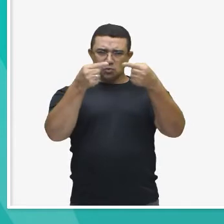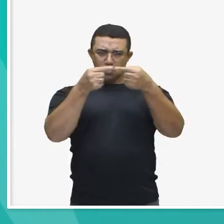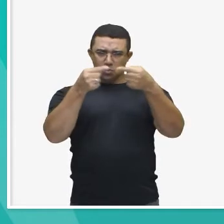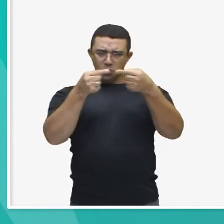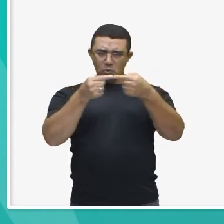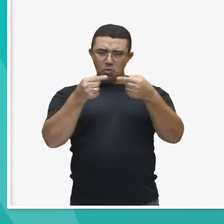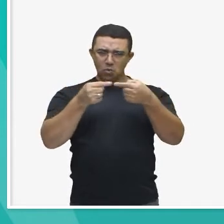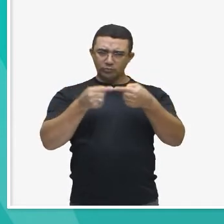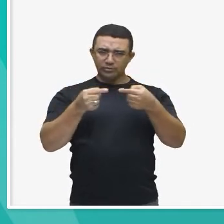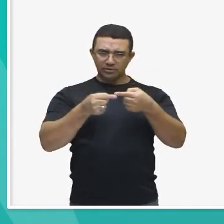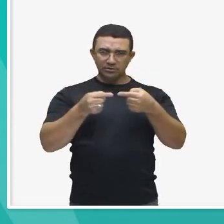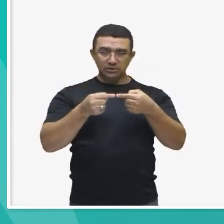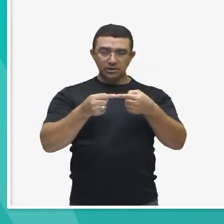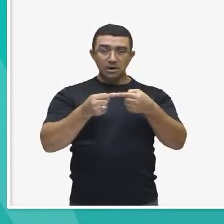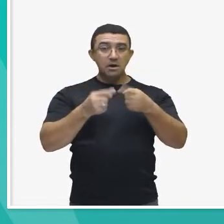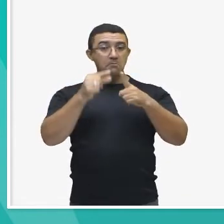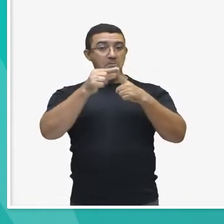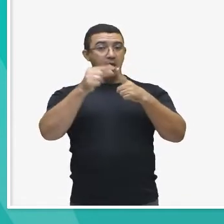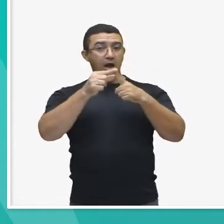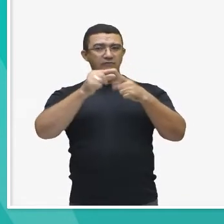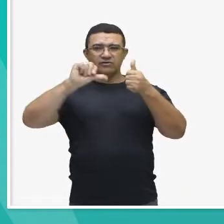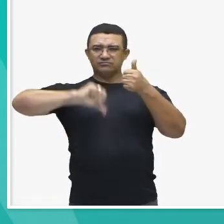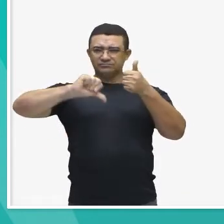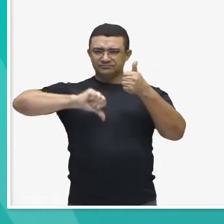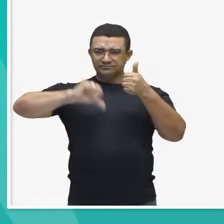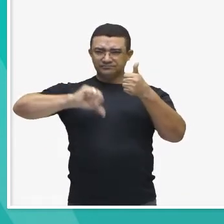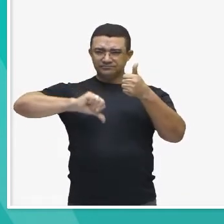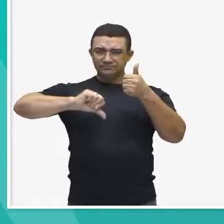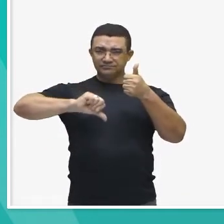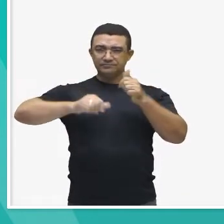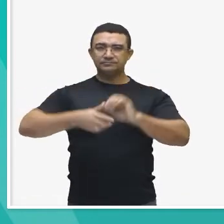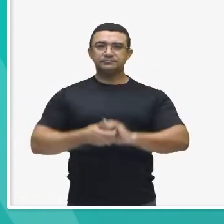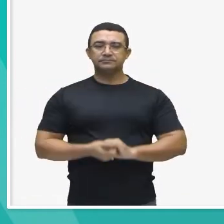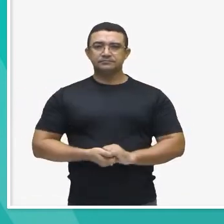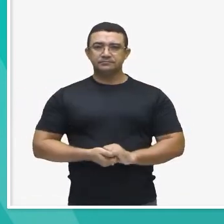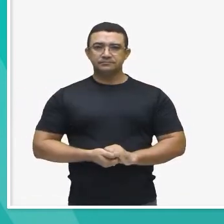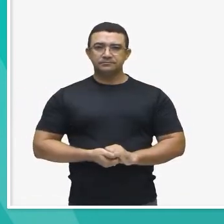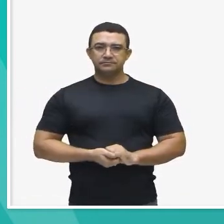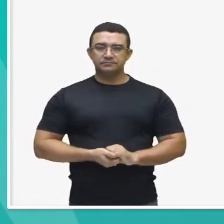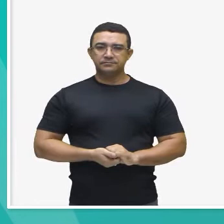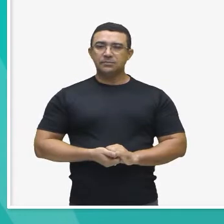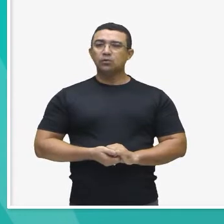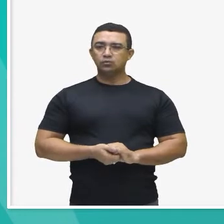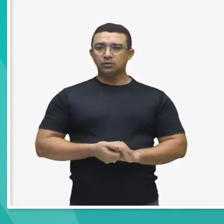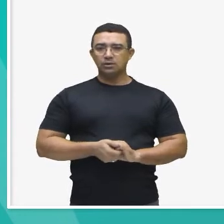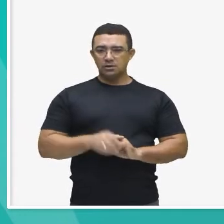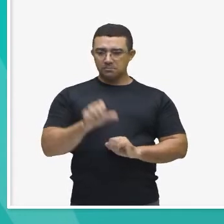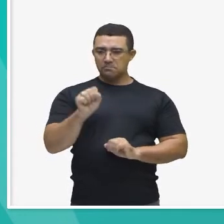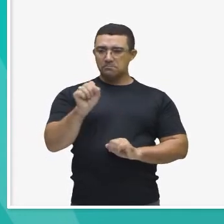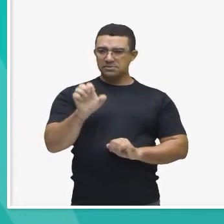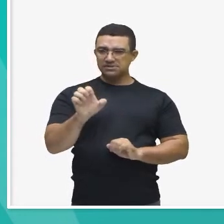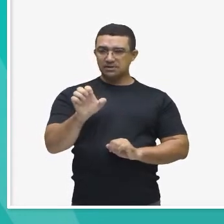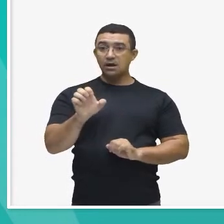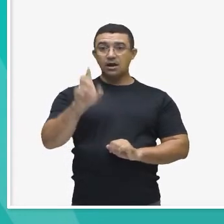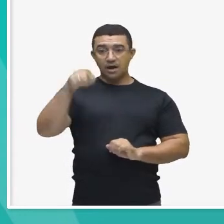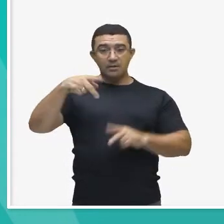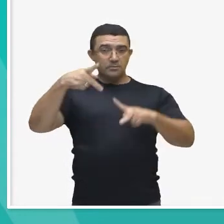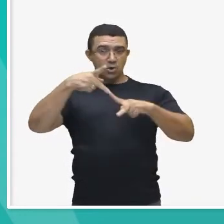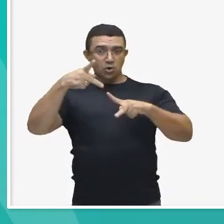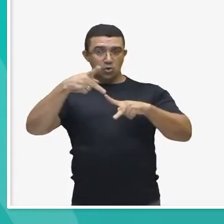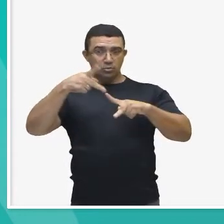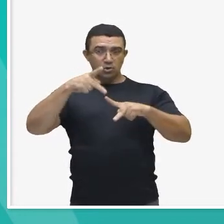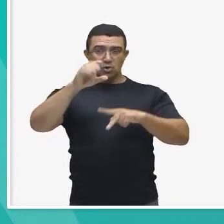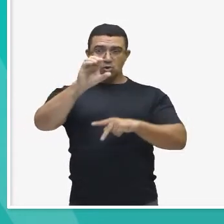caso, né, com as expressões negativas, atrair o pronome oblíquo átono para